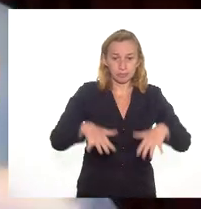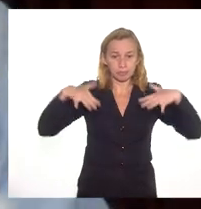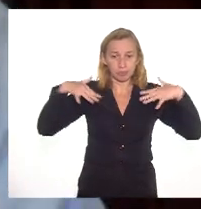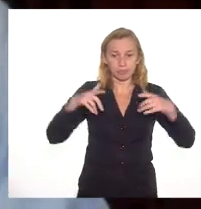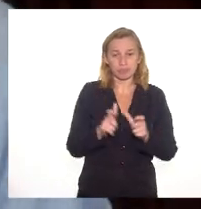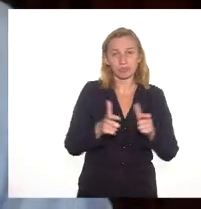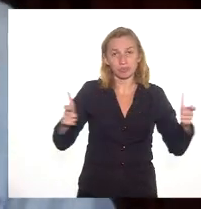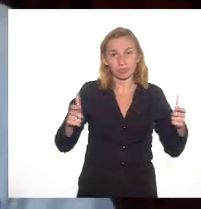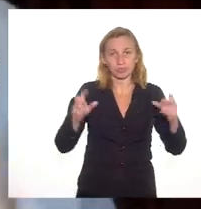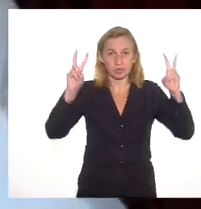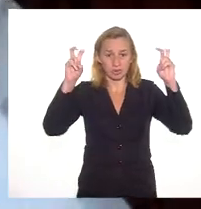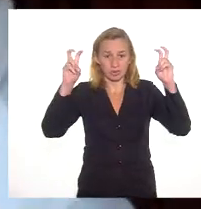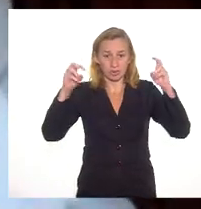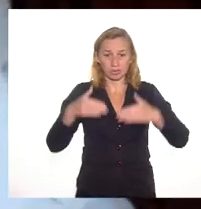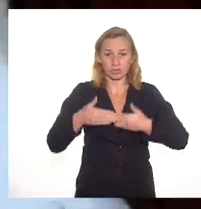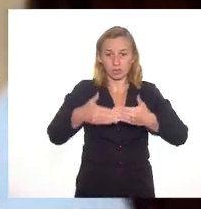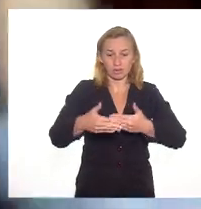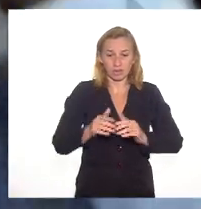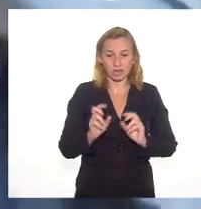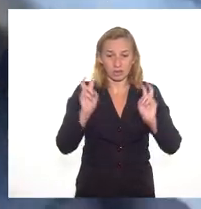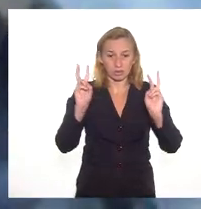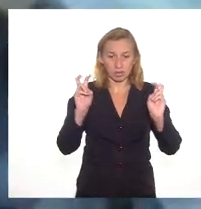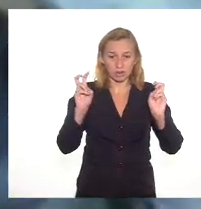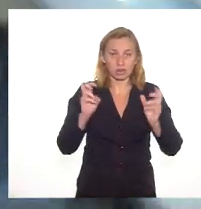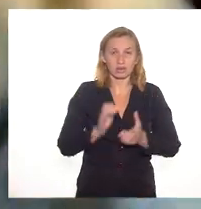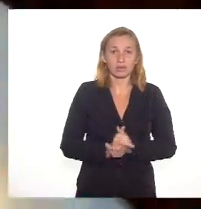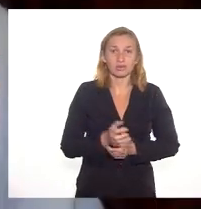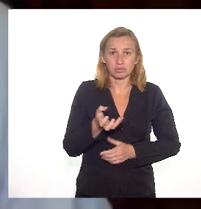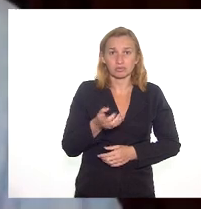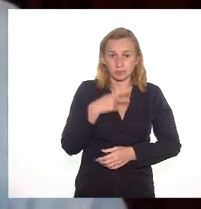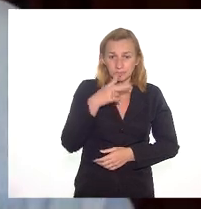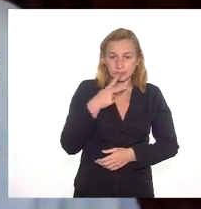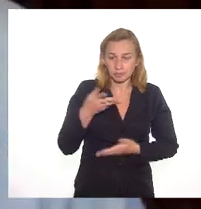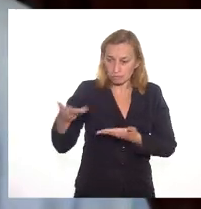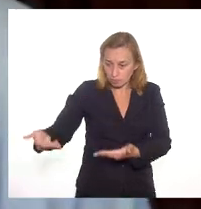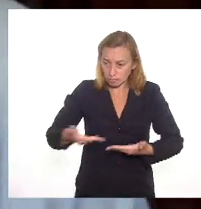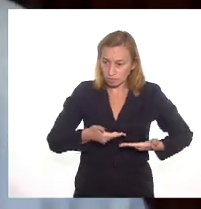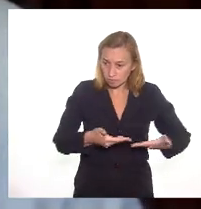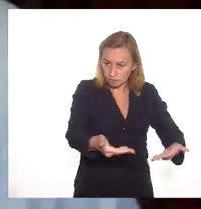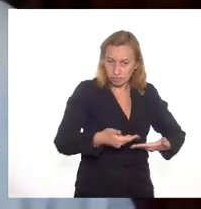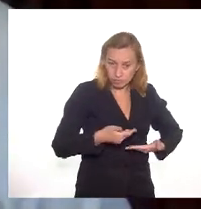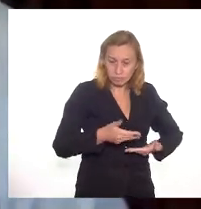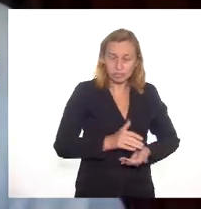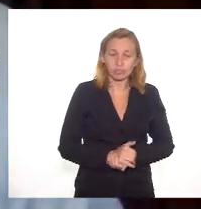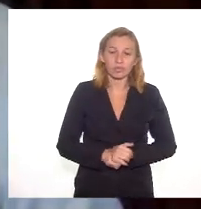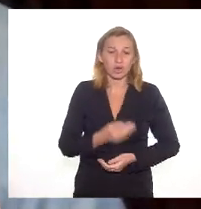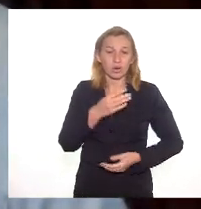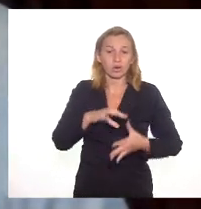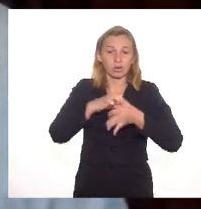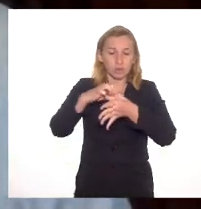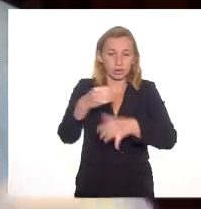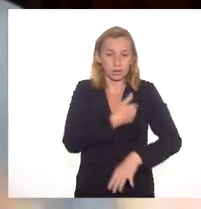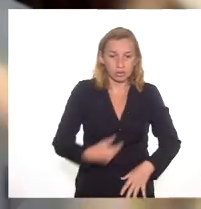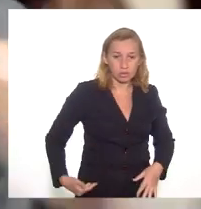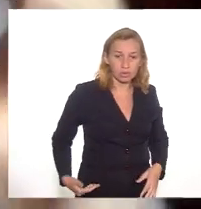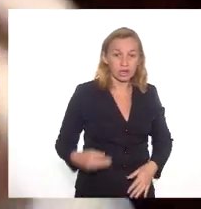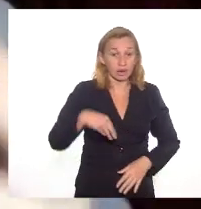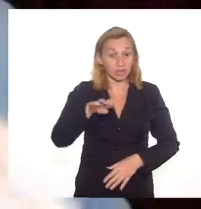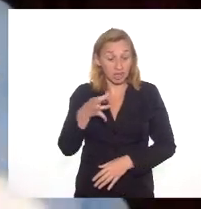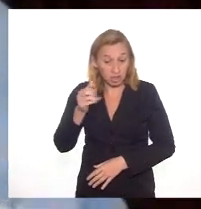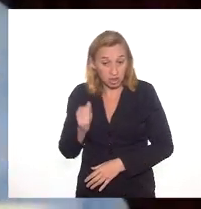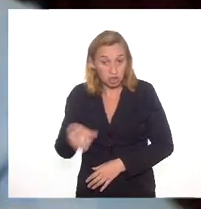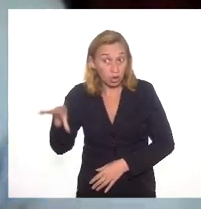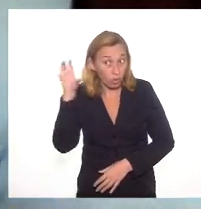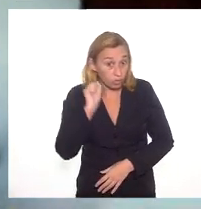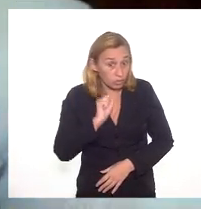sobre isso, para a gente não avançar aqui no tema. Eu só queria dizer, assim, eu faço o convite como líder do governo à ministra, acho que vale a pena nós